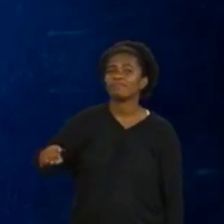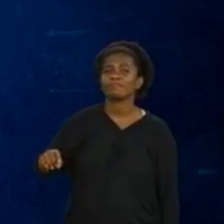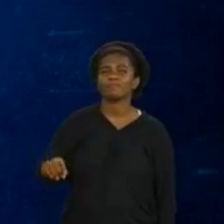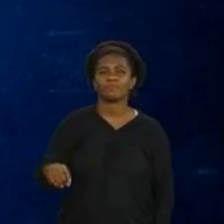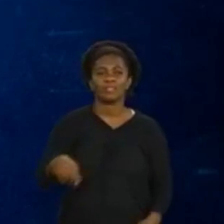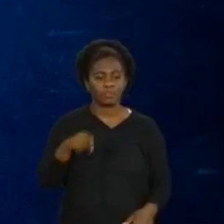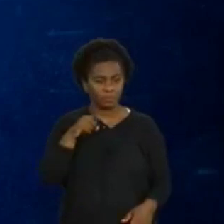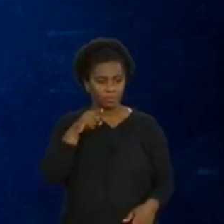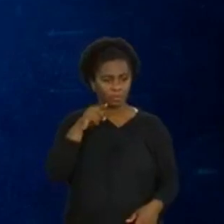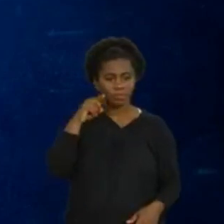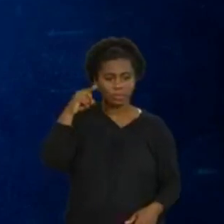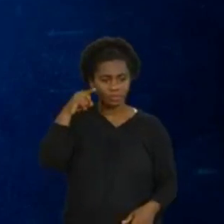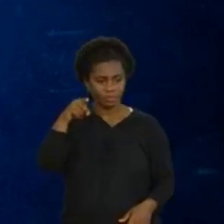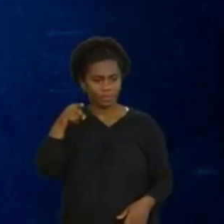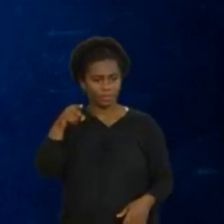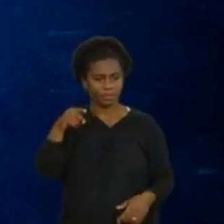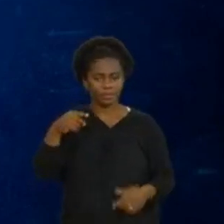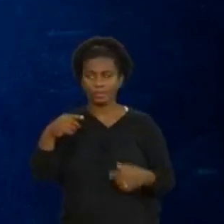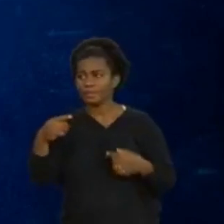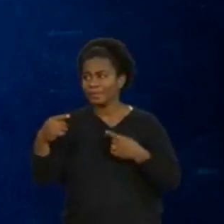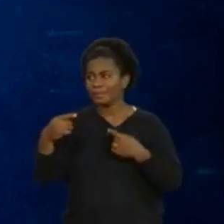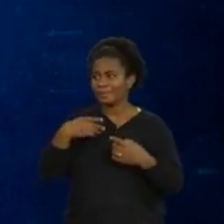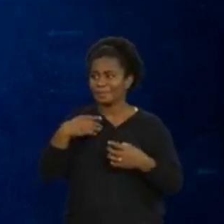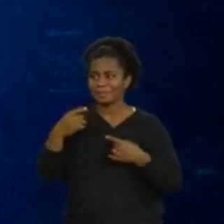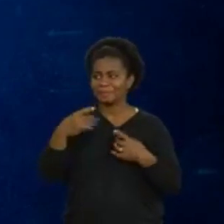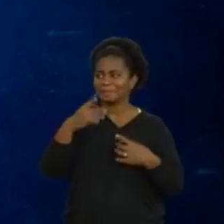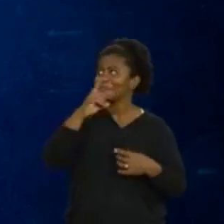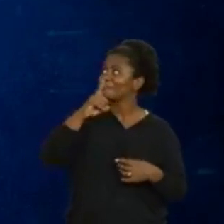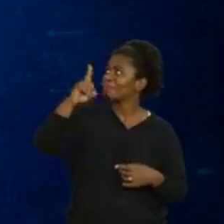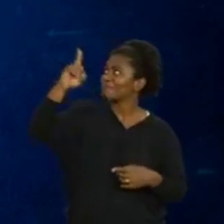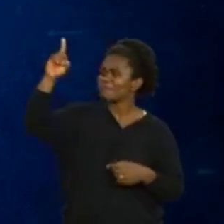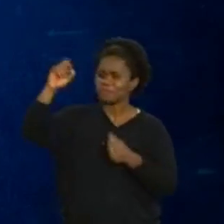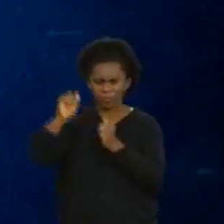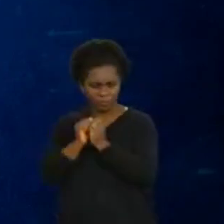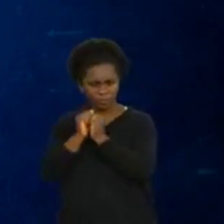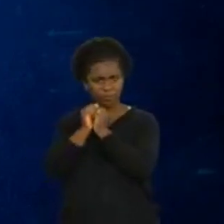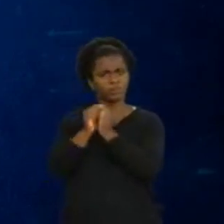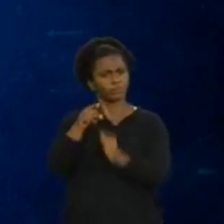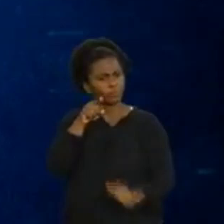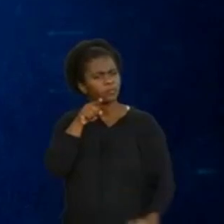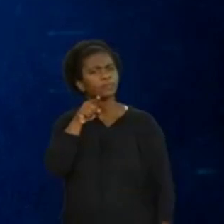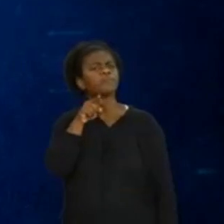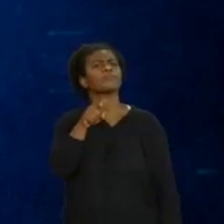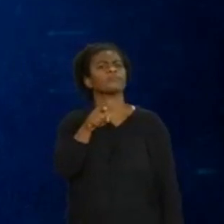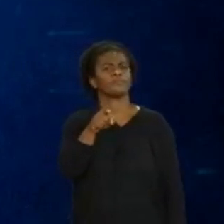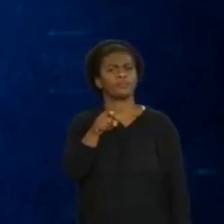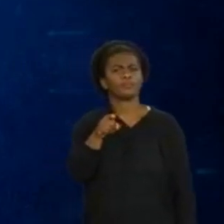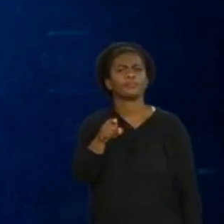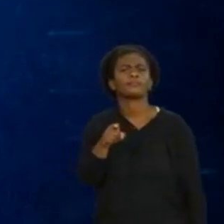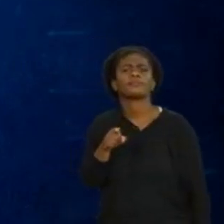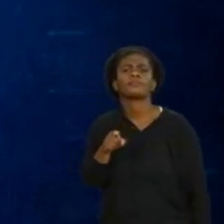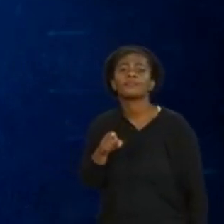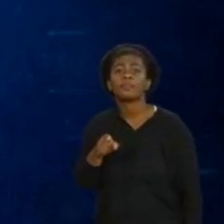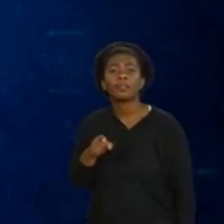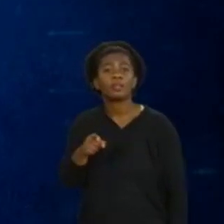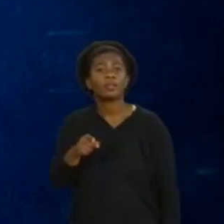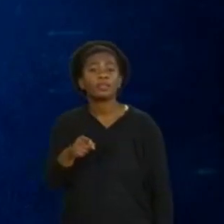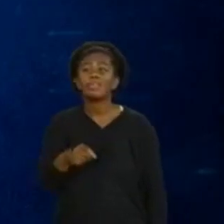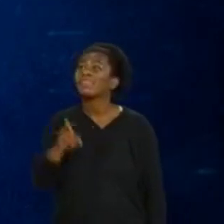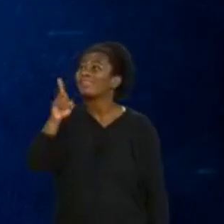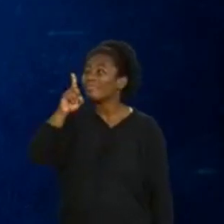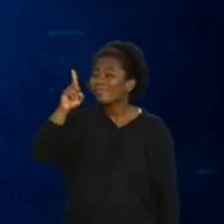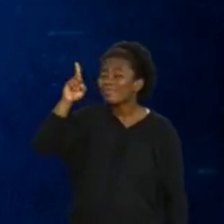Quando você sente medo, do teu lado eu estou. Do teu lado eu estou. Eu